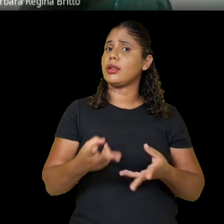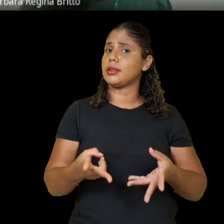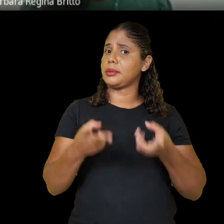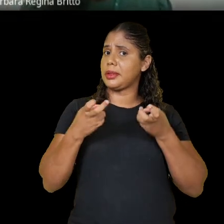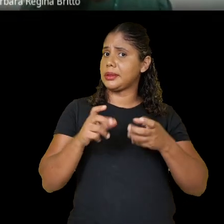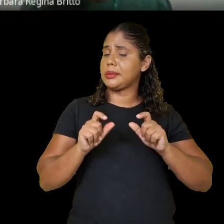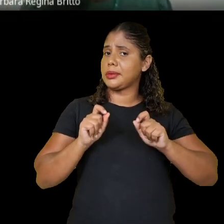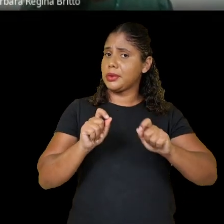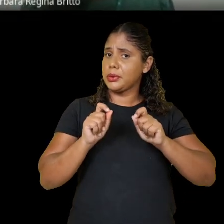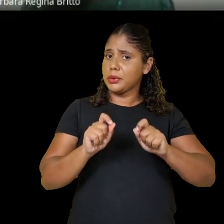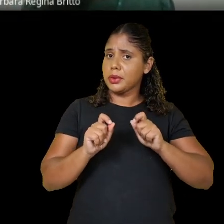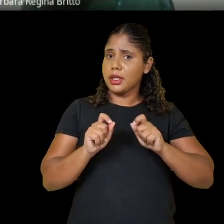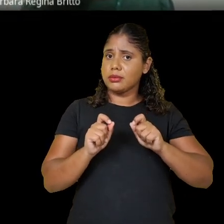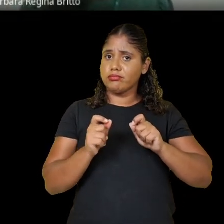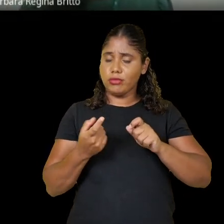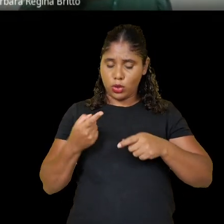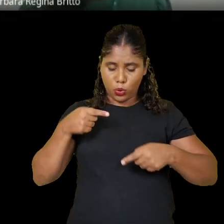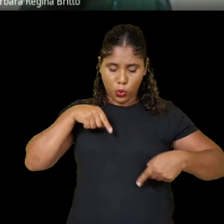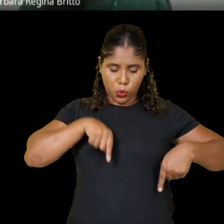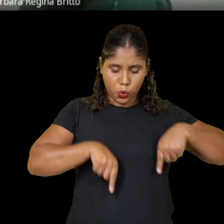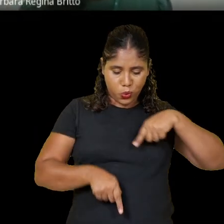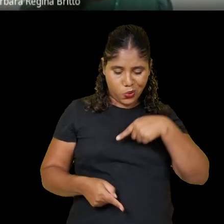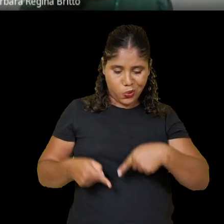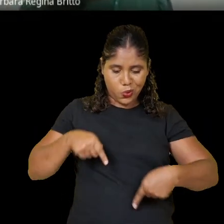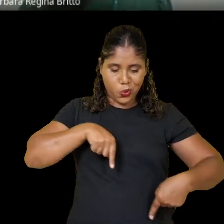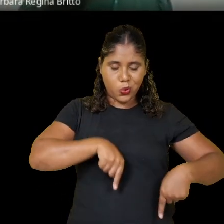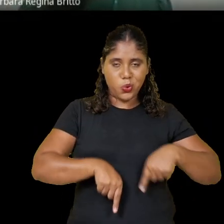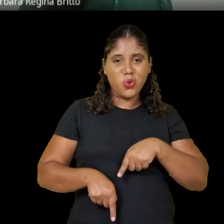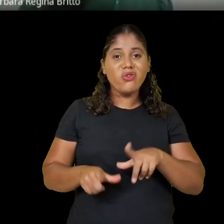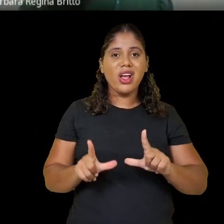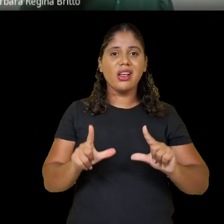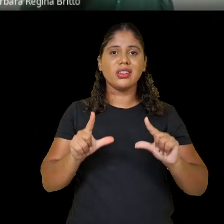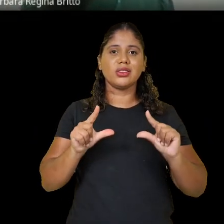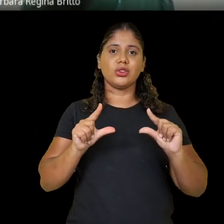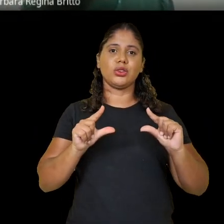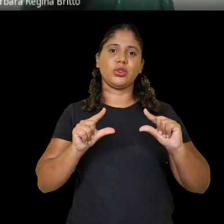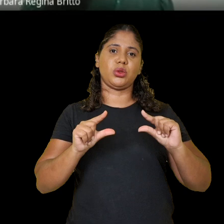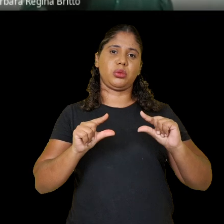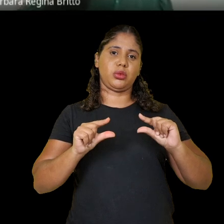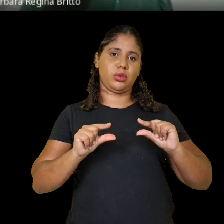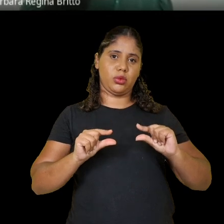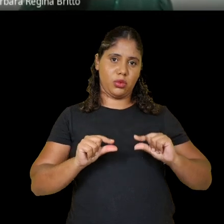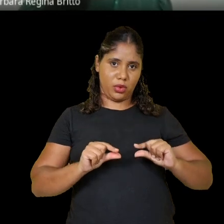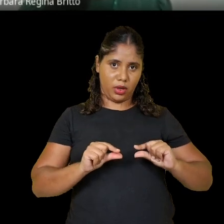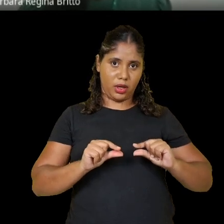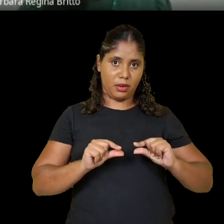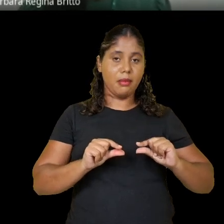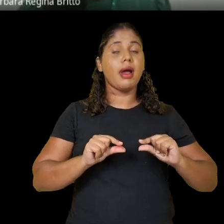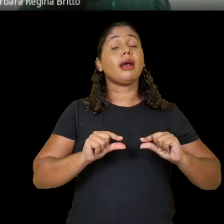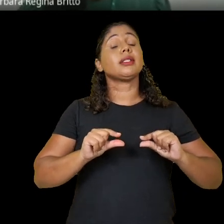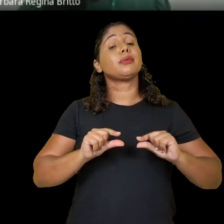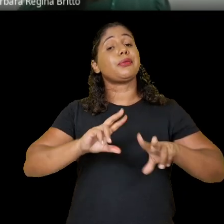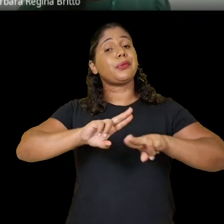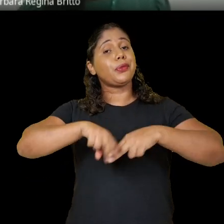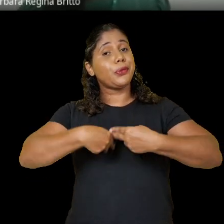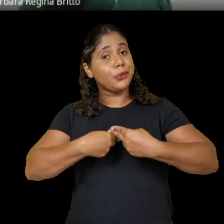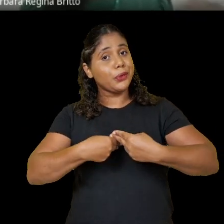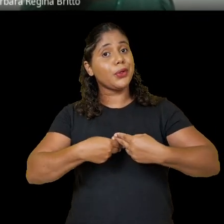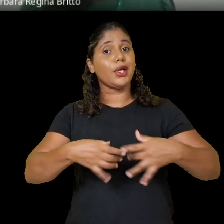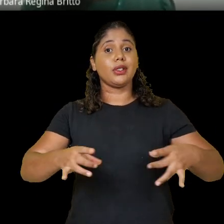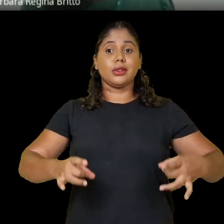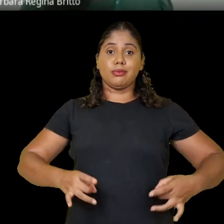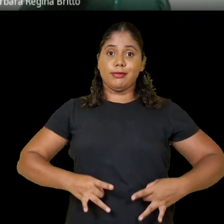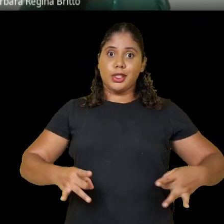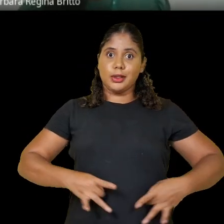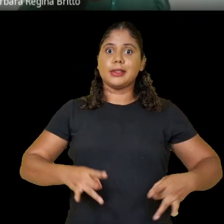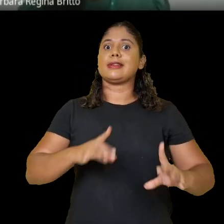menor baixa vascular. Mas essa baixa vascular, a gente já vai vir para a influência da progesterona. Lembra que